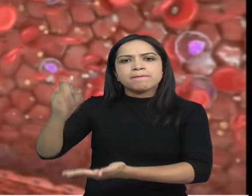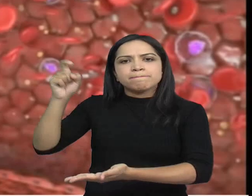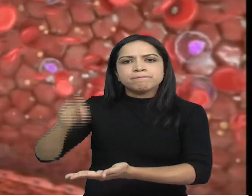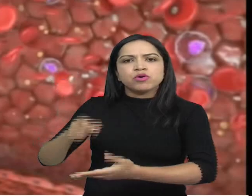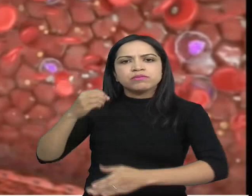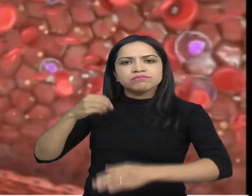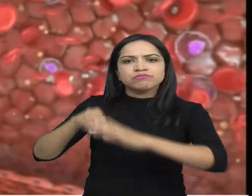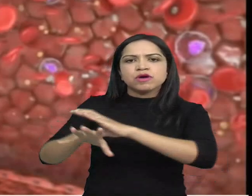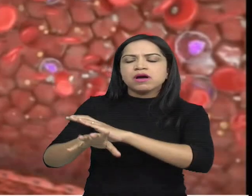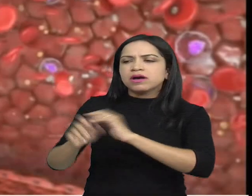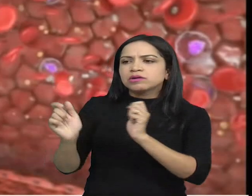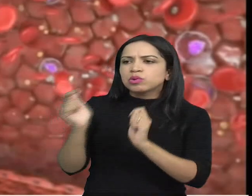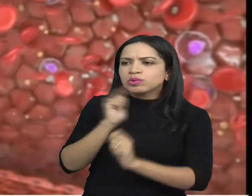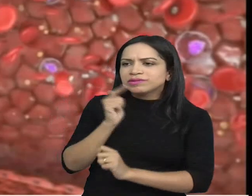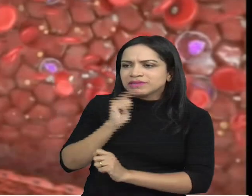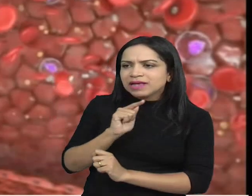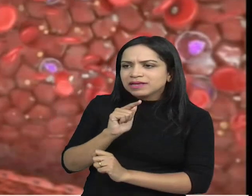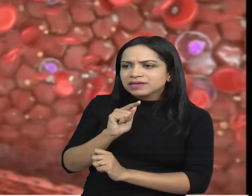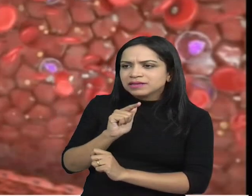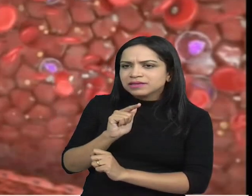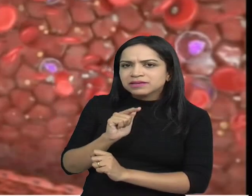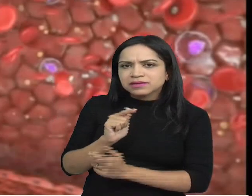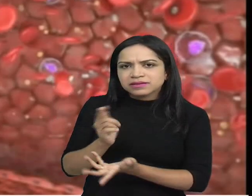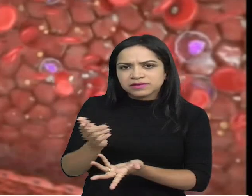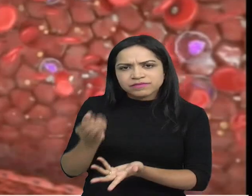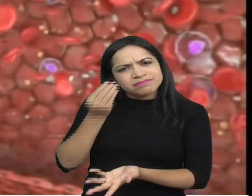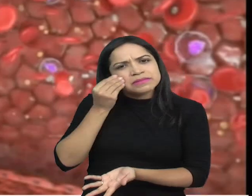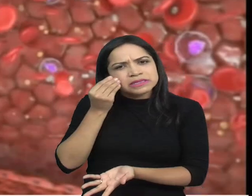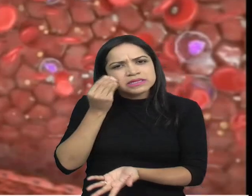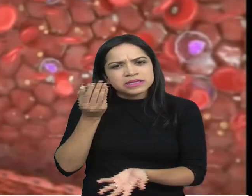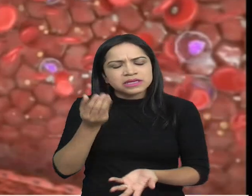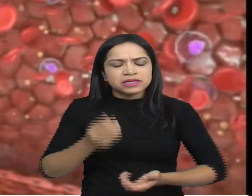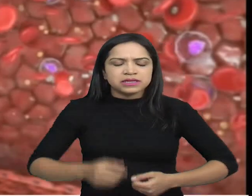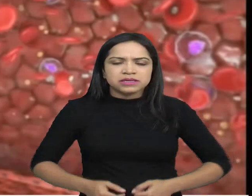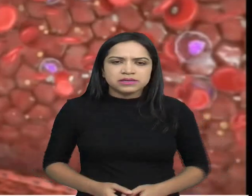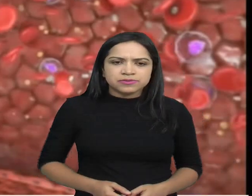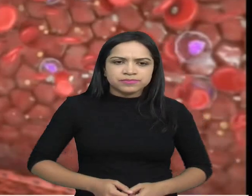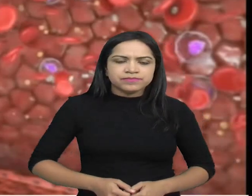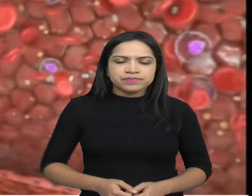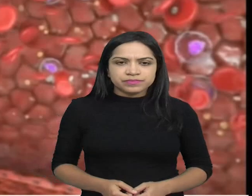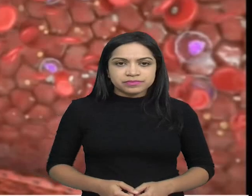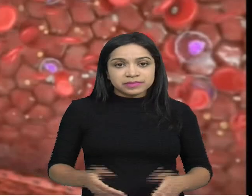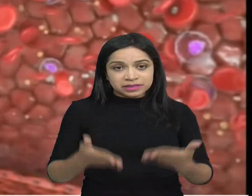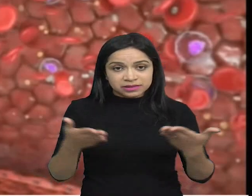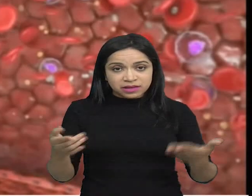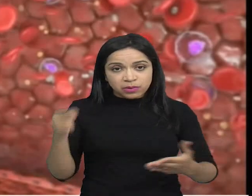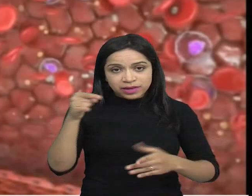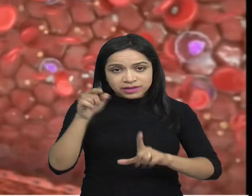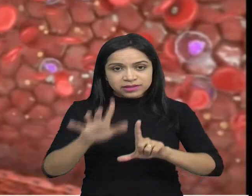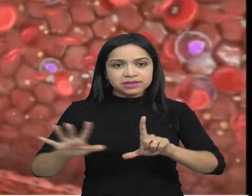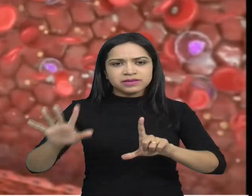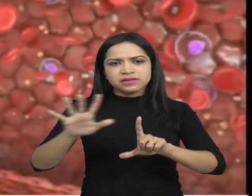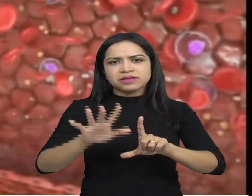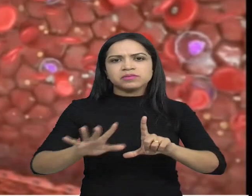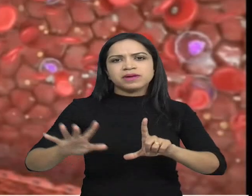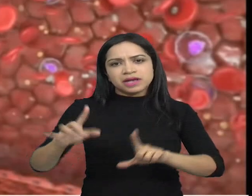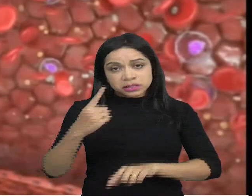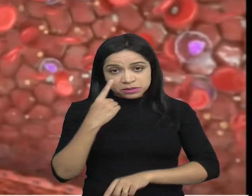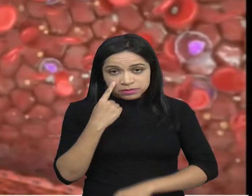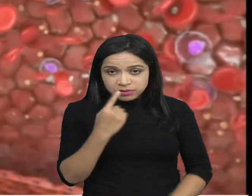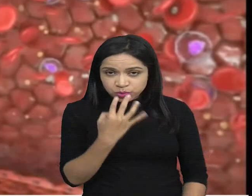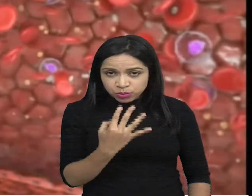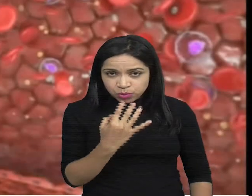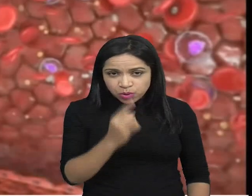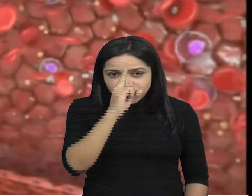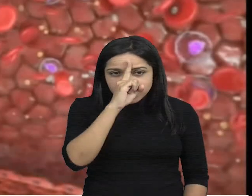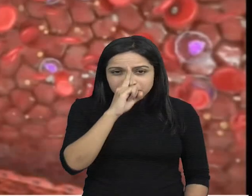Quiser pegar, está na bolsa também, fica à vontade. Aí vai mostrar para a gente, esse amarelo é a placa no início da doença, depois